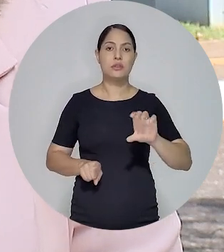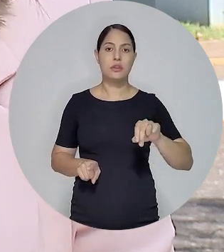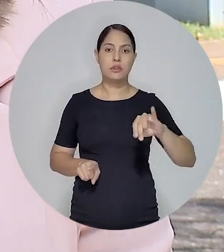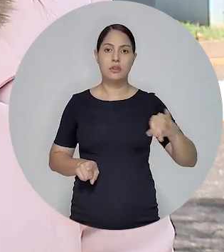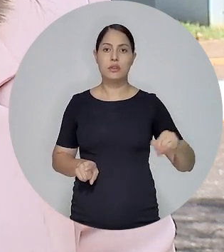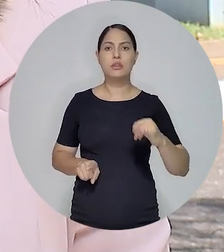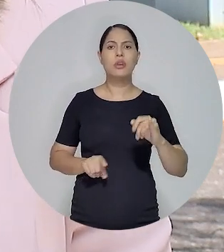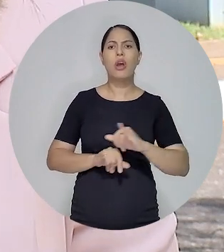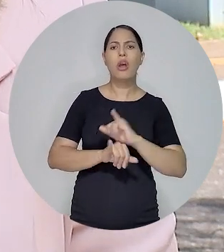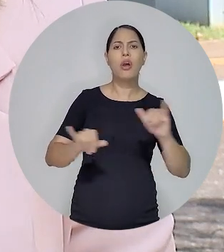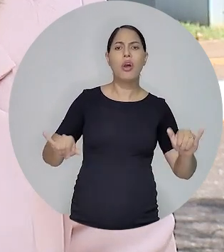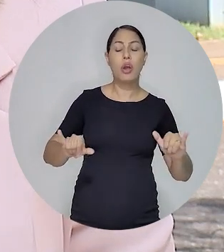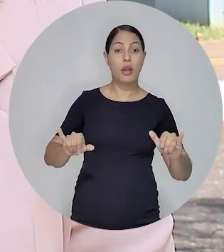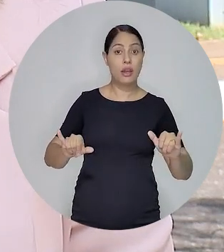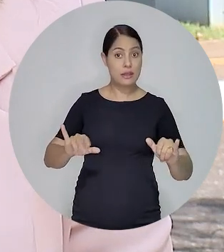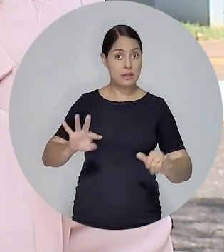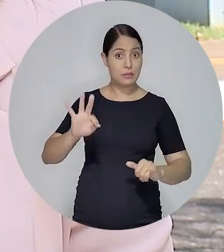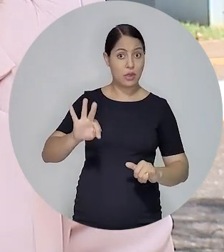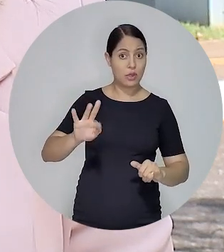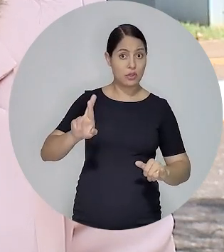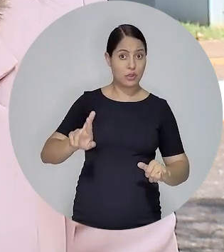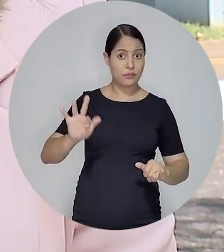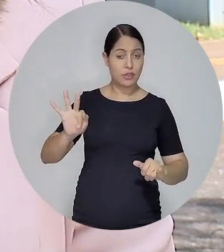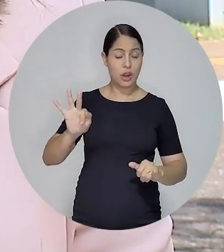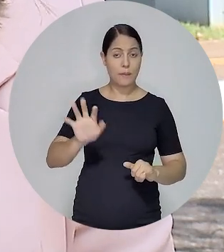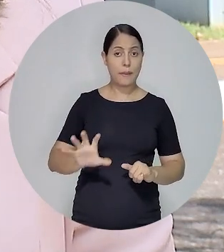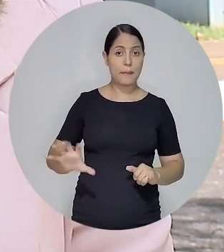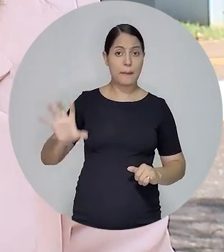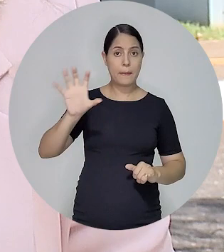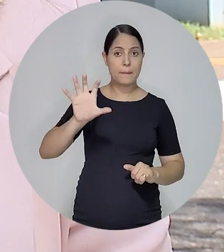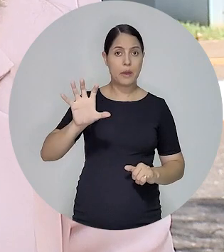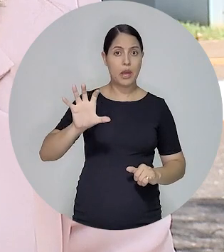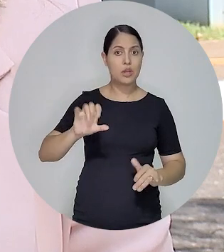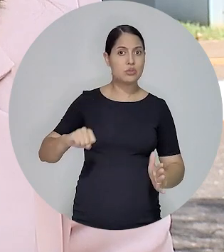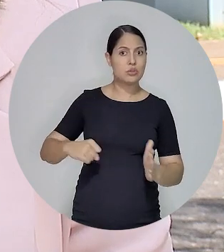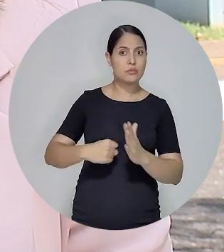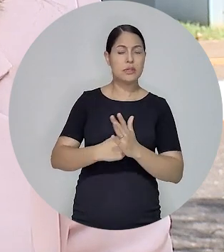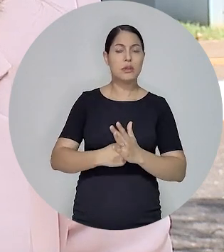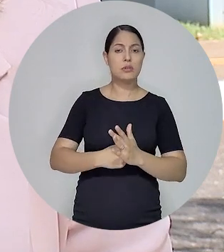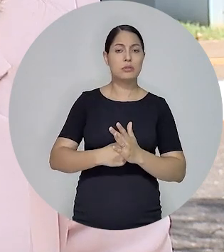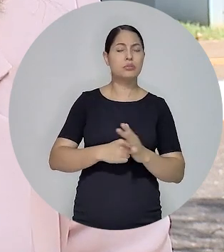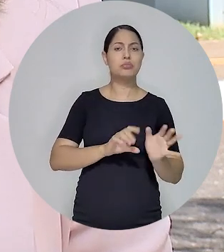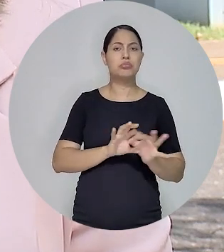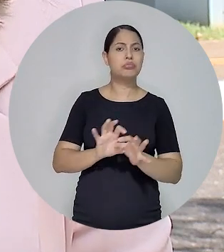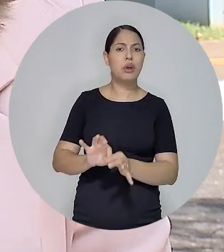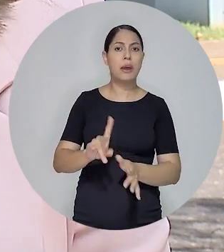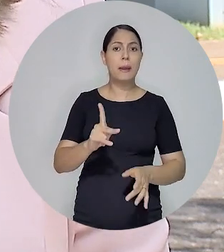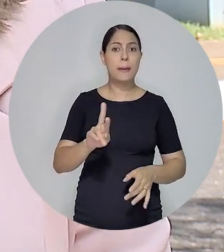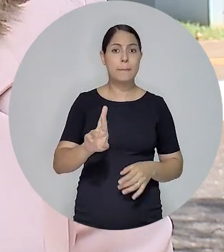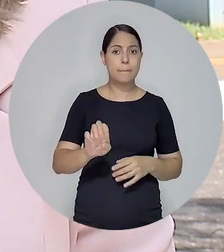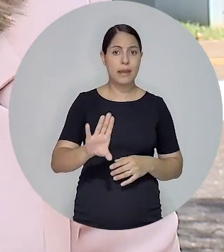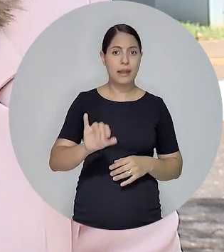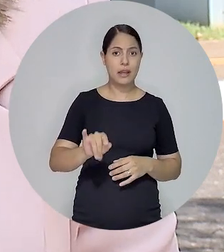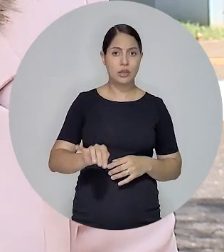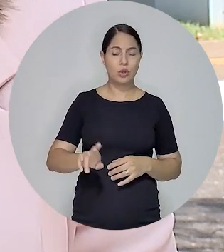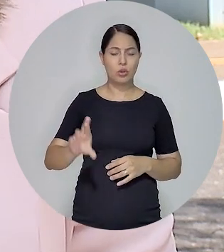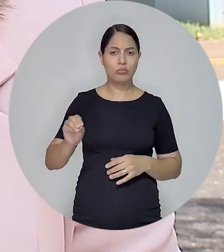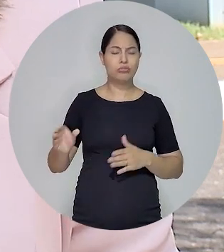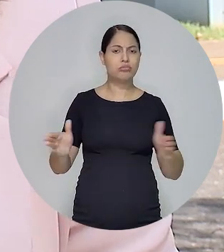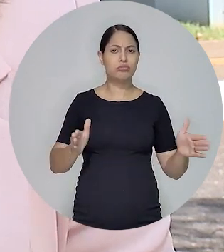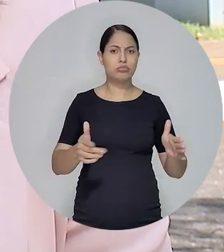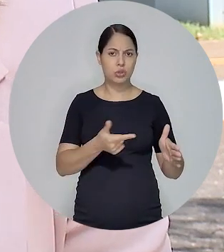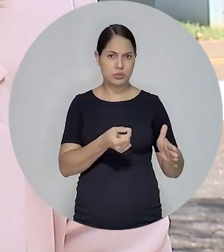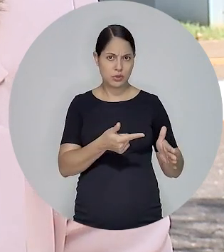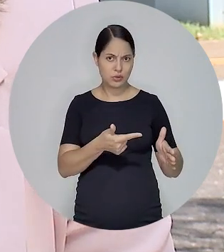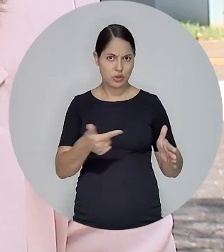Federal determinou aos tribunais regionais federais a suspensão dos pagamentos de precatórios da Justiça Federal relativos